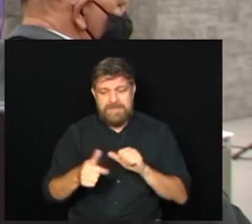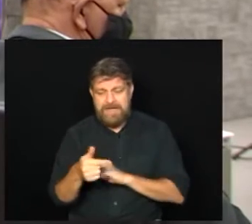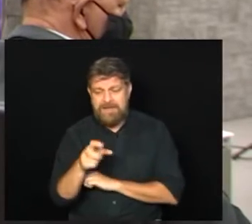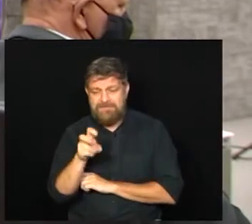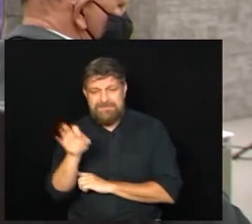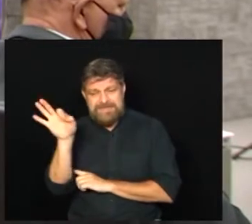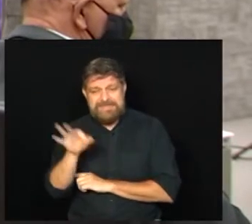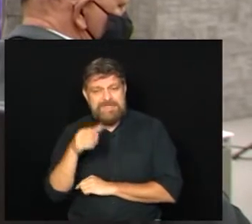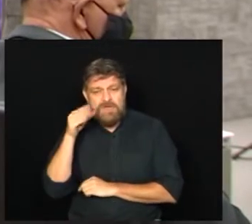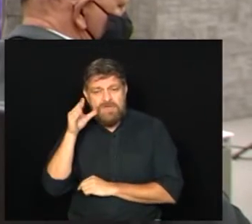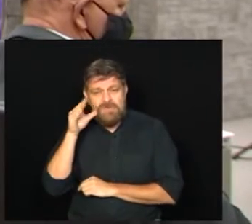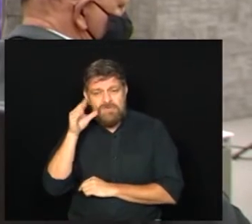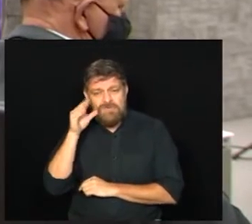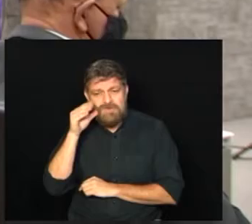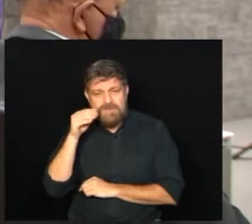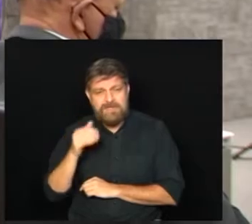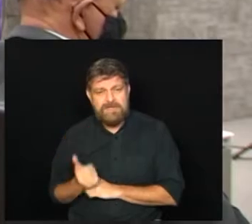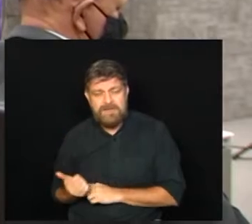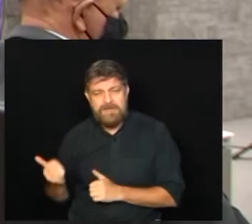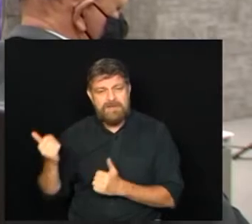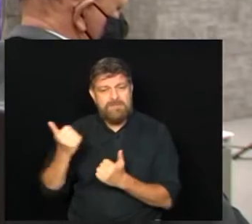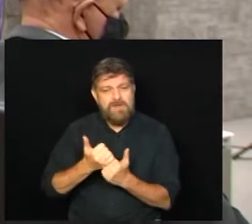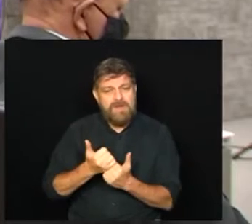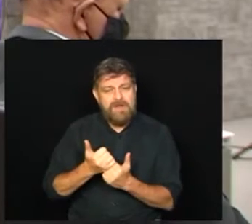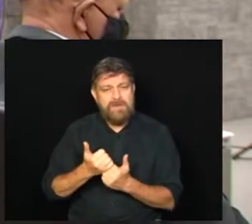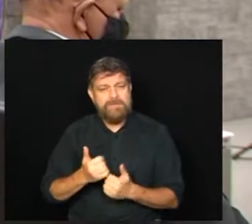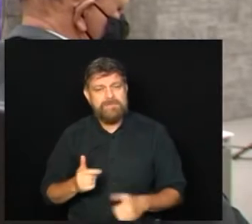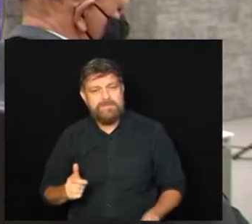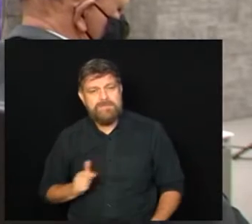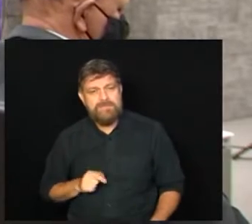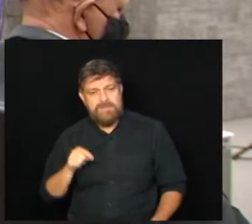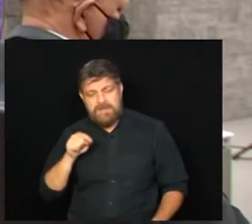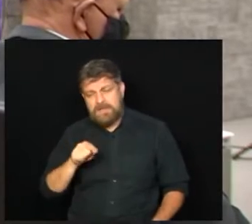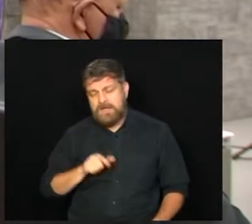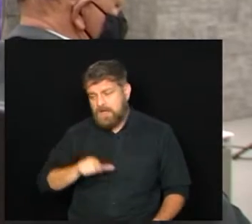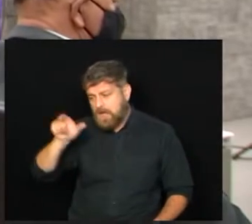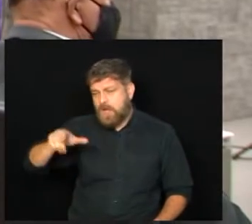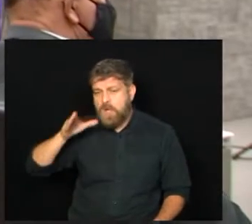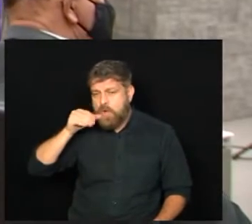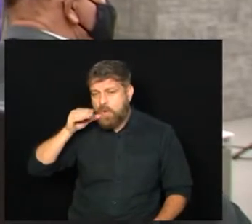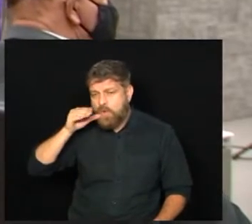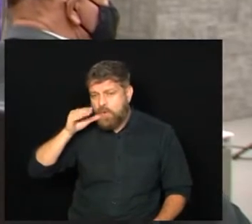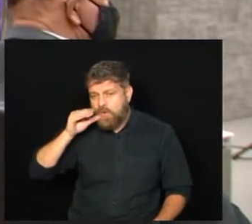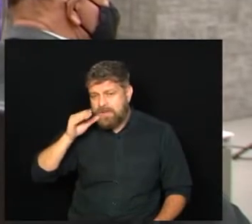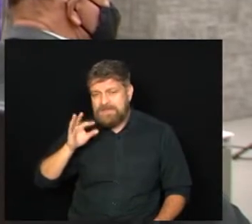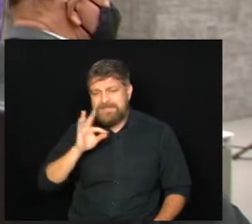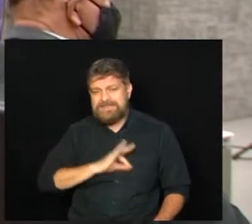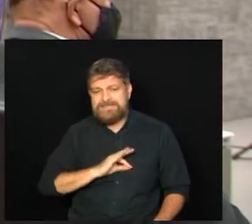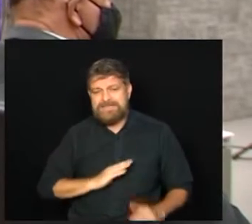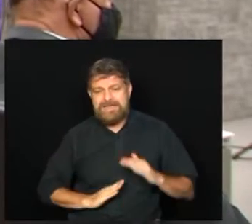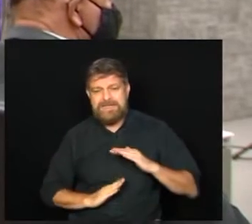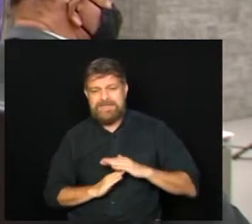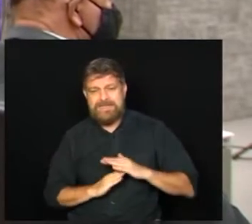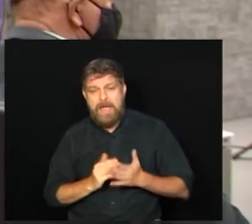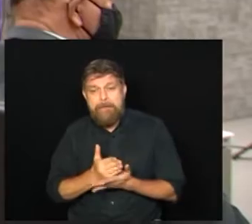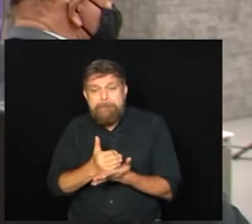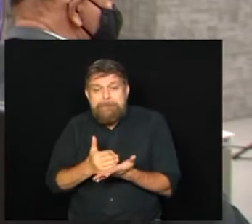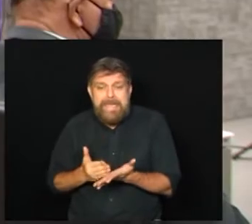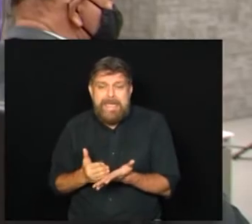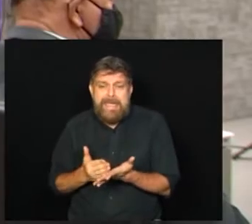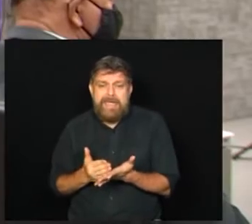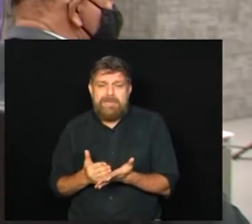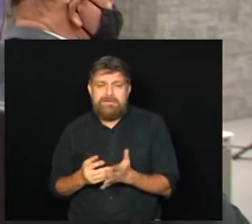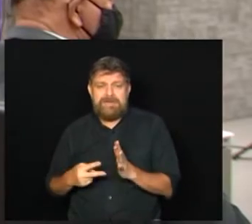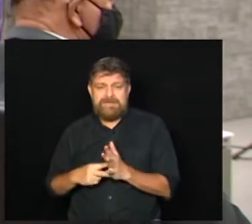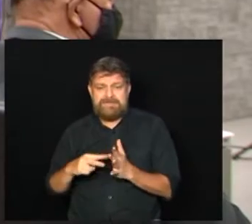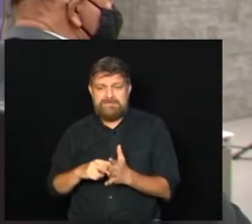do quadro de funcionários por uma modalidade onde esse funcionário vai receber, no máximo, meio salário mínimo, que hoje